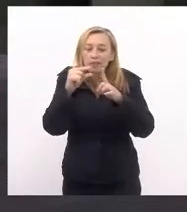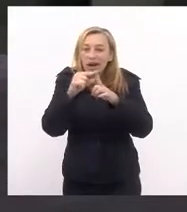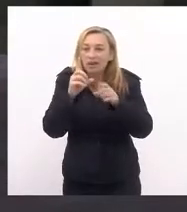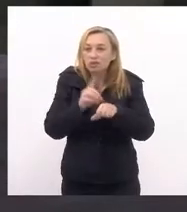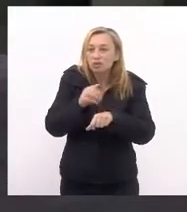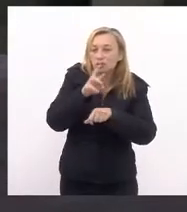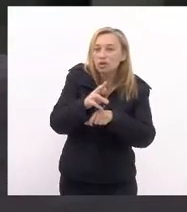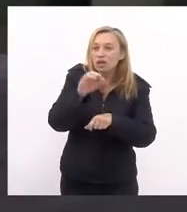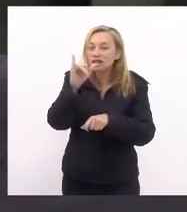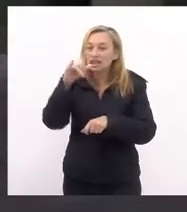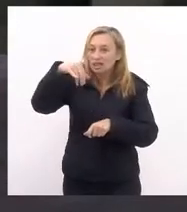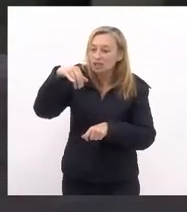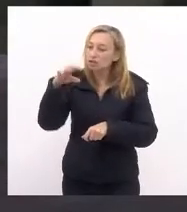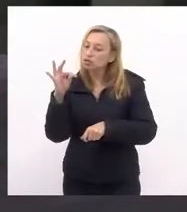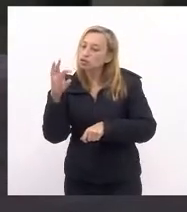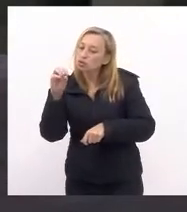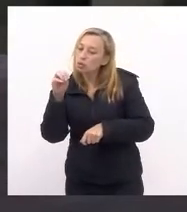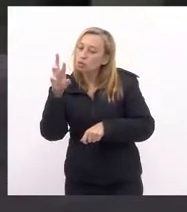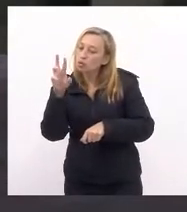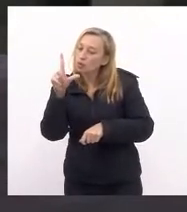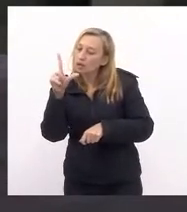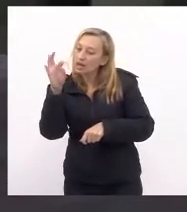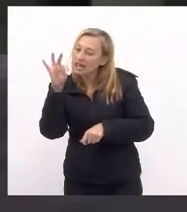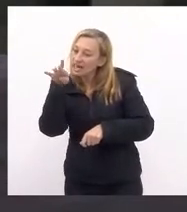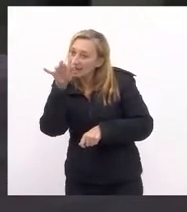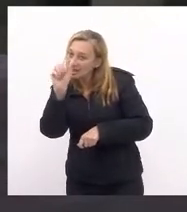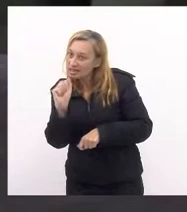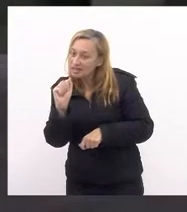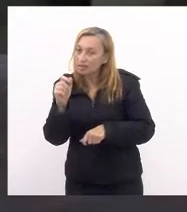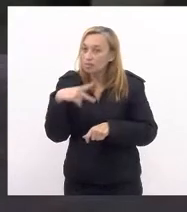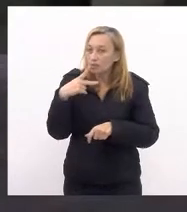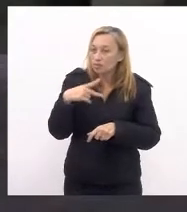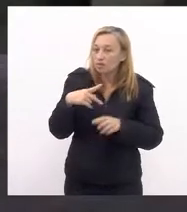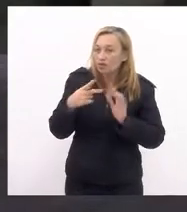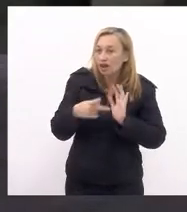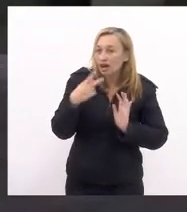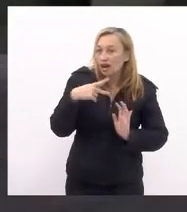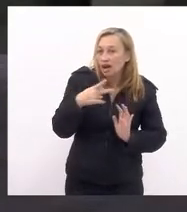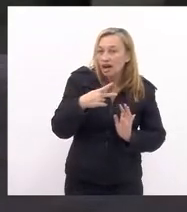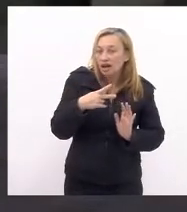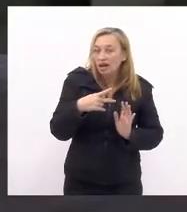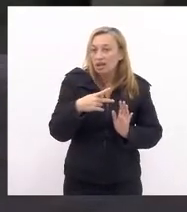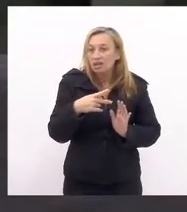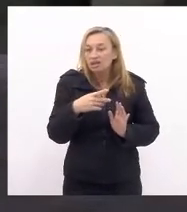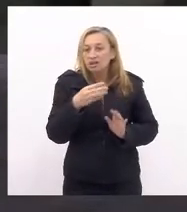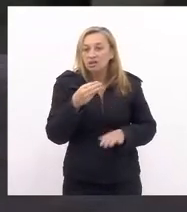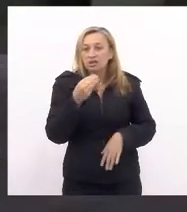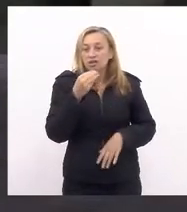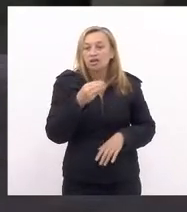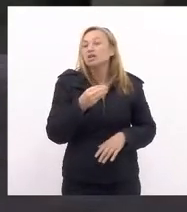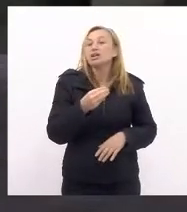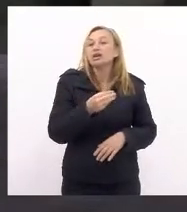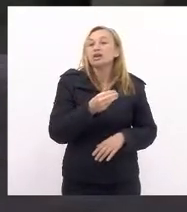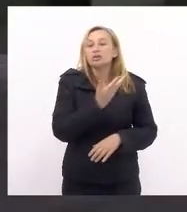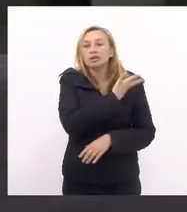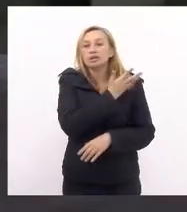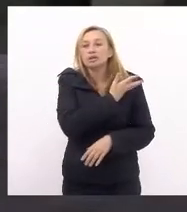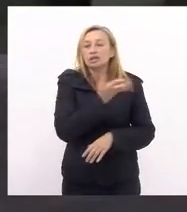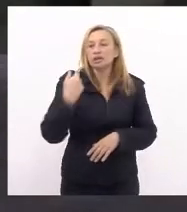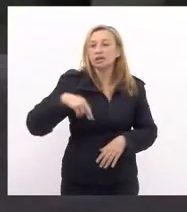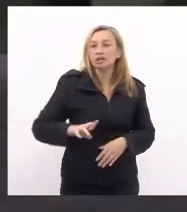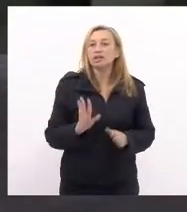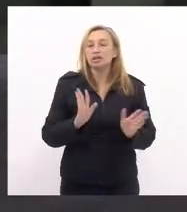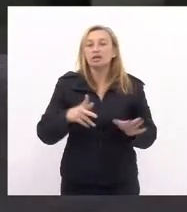de intolerância, e passar a adotar o desrespeito religioso. Passa a palavra para o